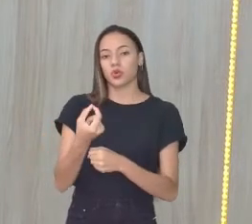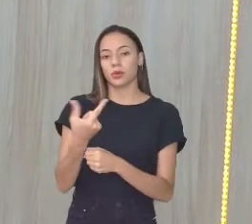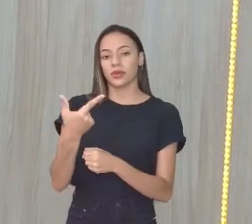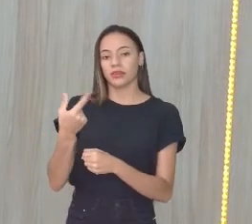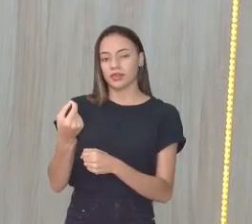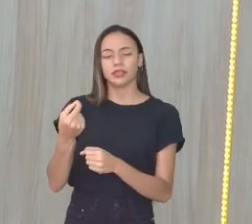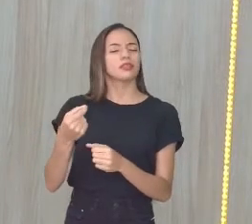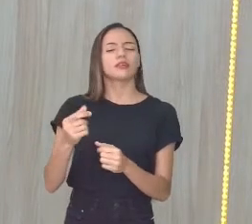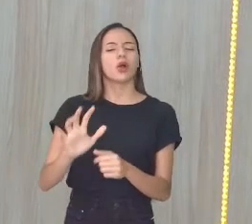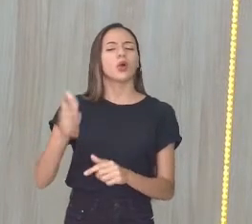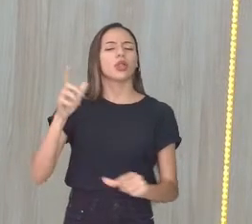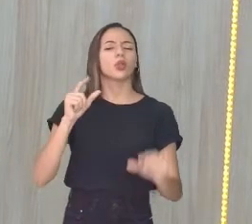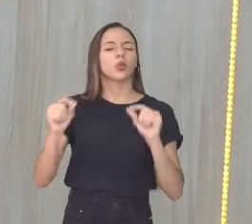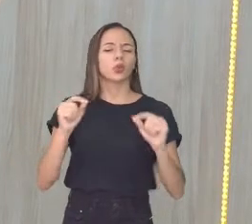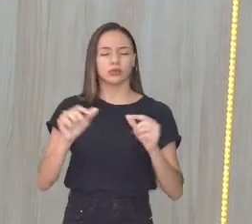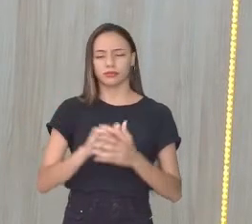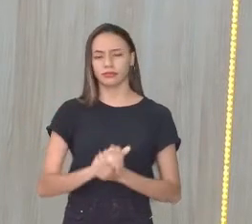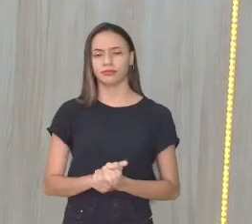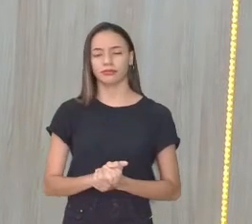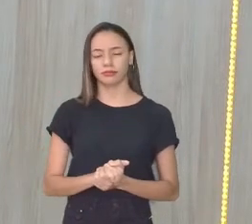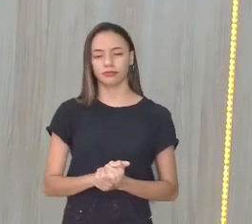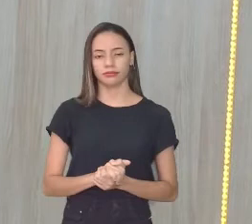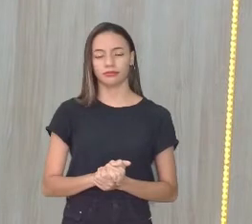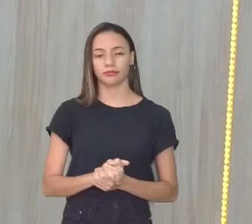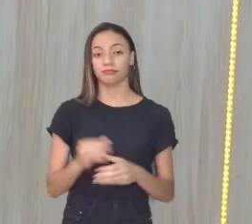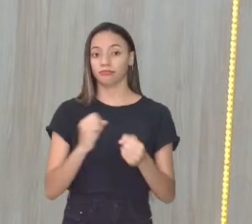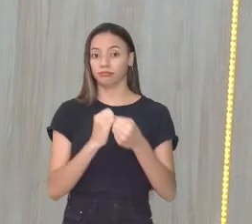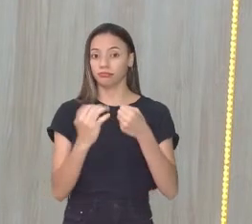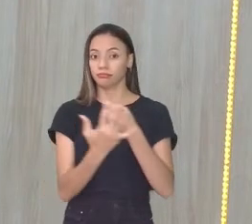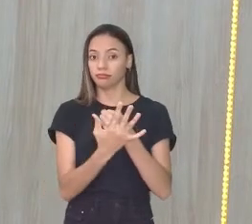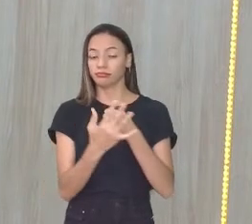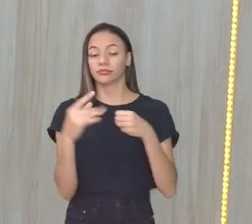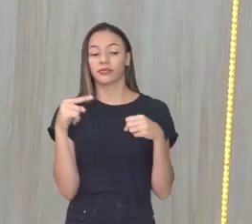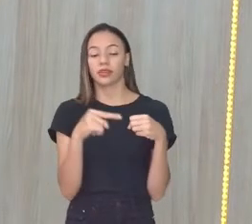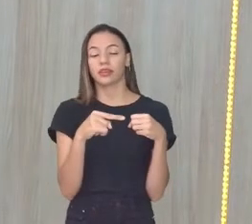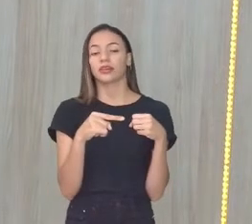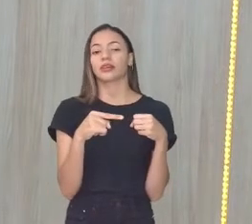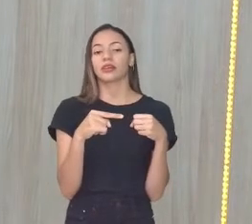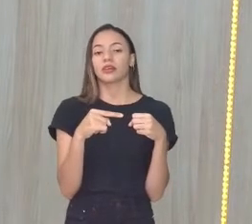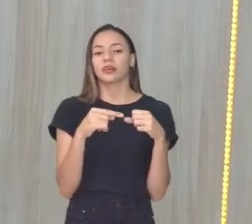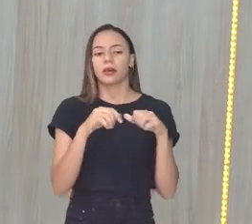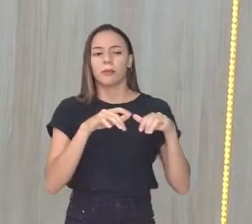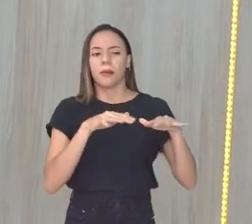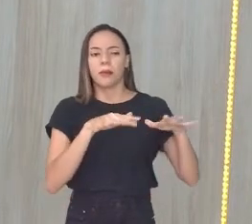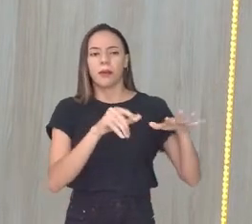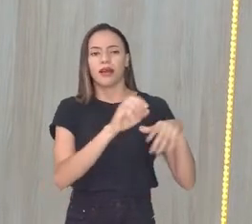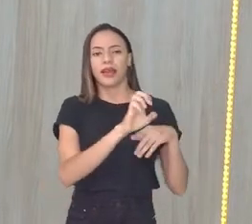que é que acontece? Primeiro que ela começou com uma endemia,